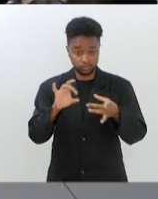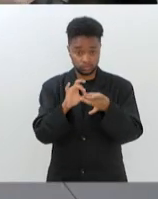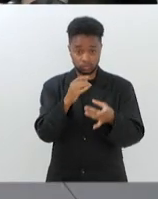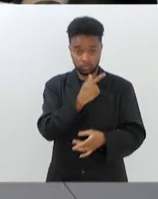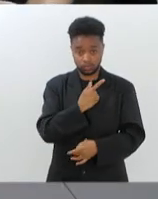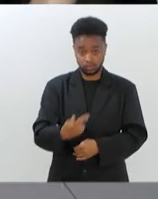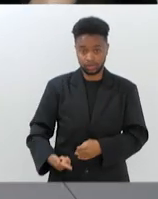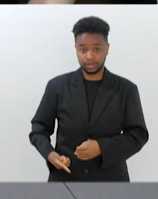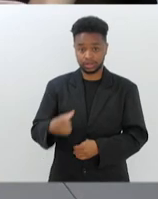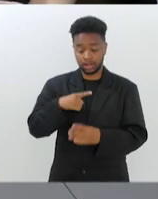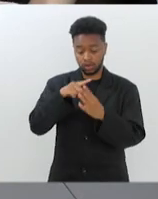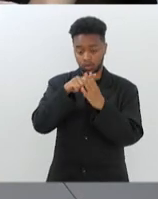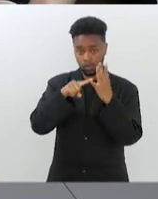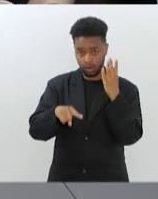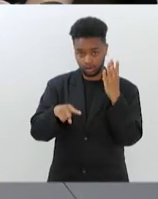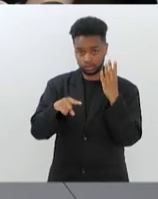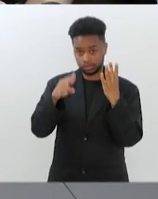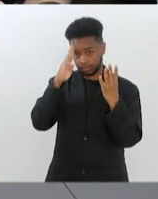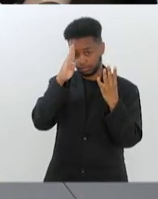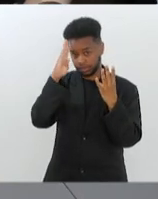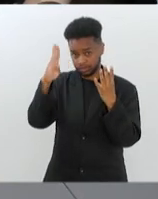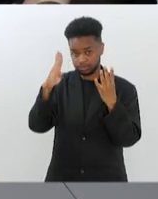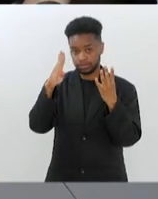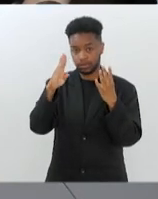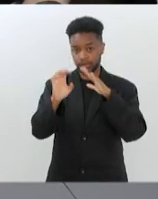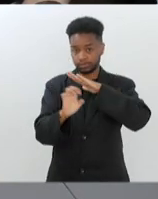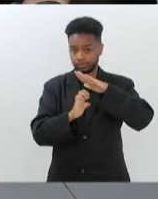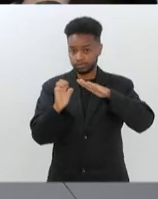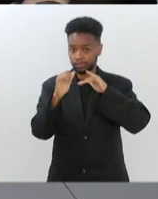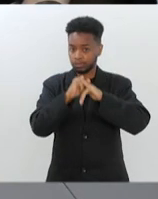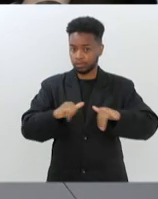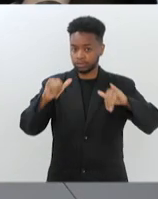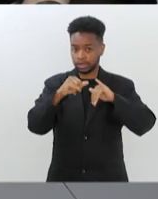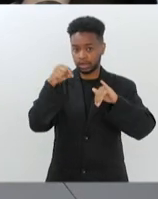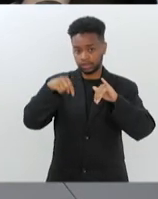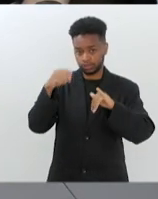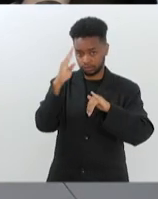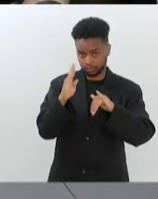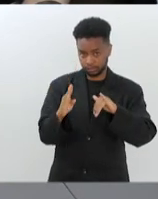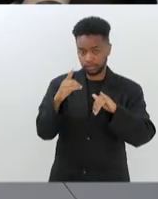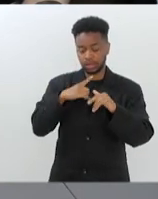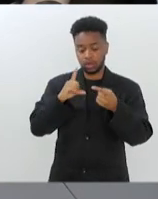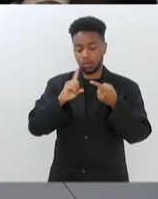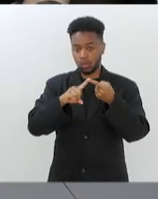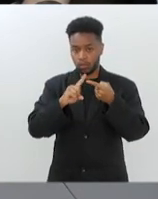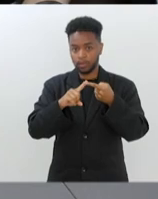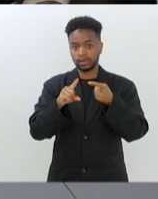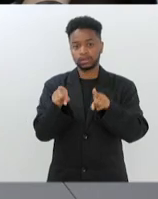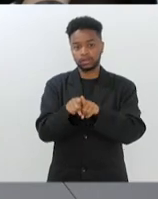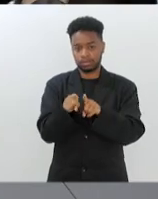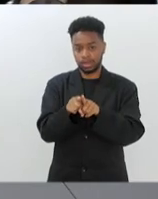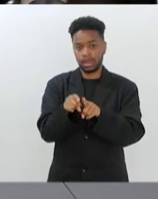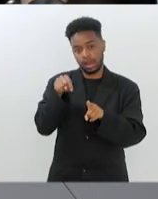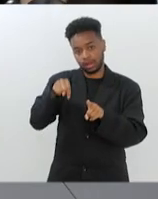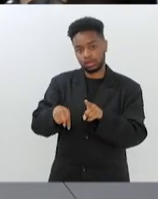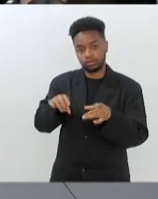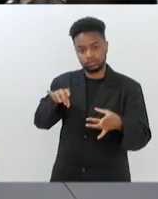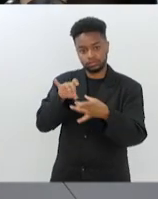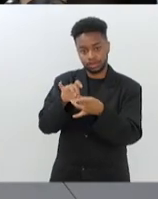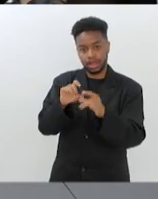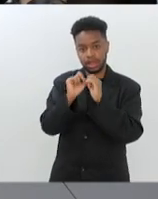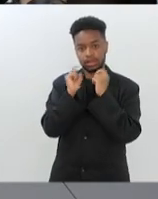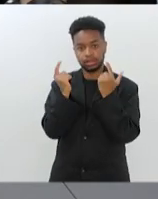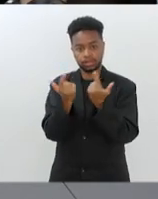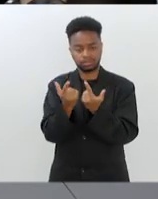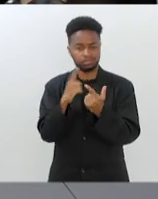tem quatro das maiores agências de Publicidade do país uma delas inclusive também atende aqui a casa e também